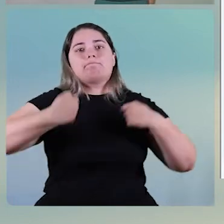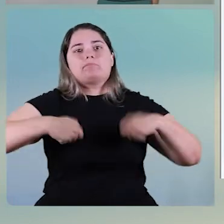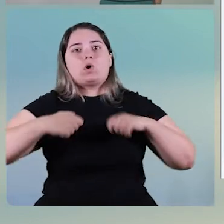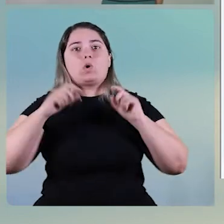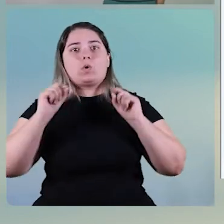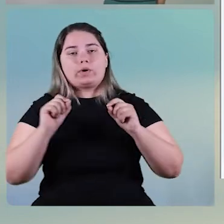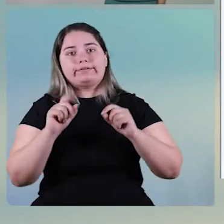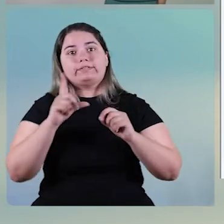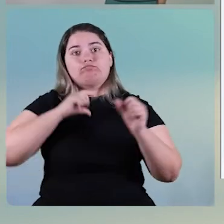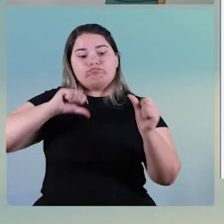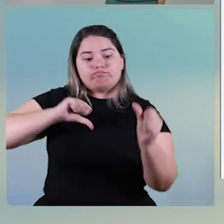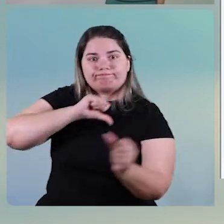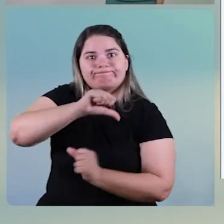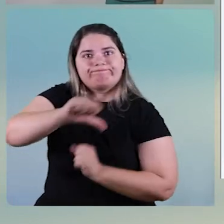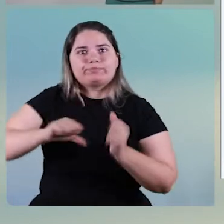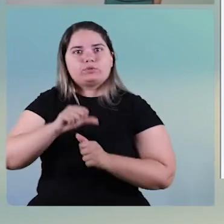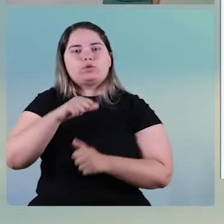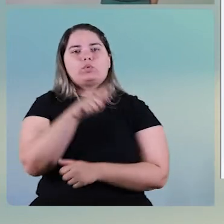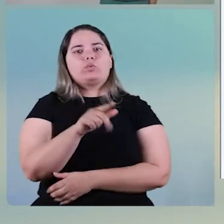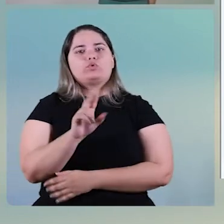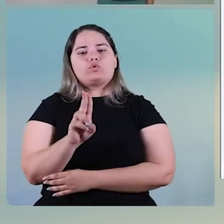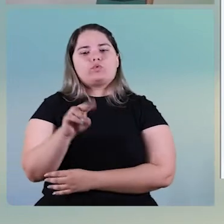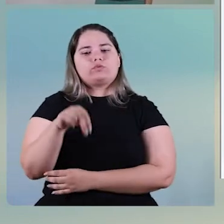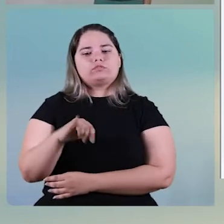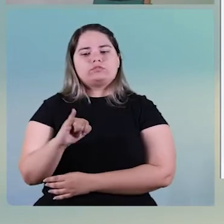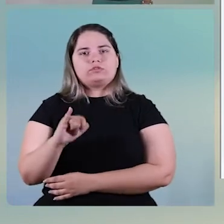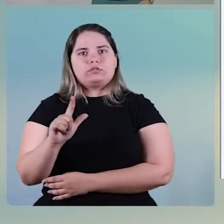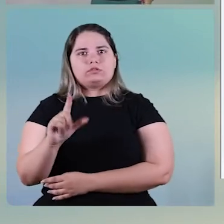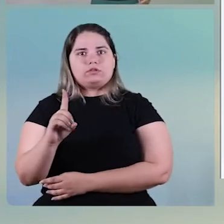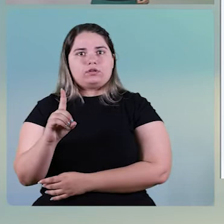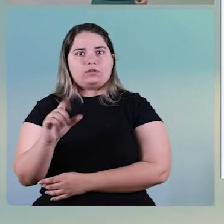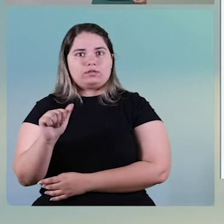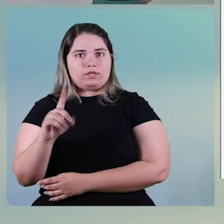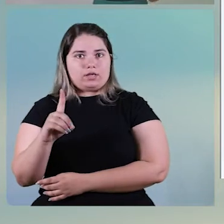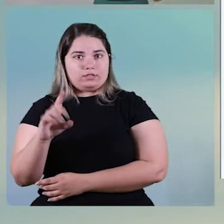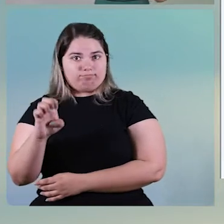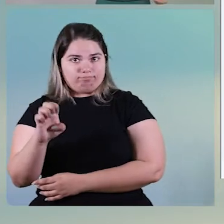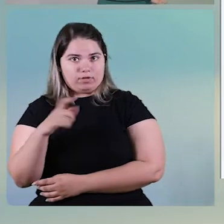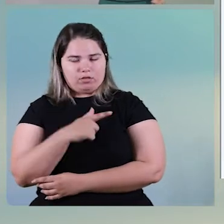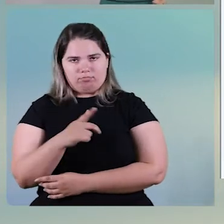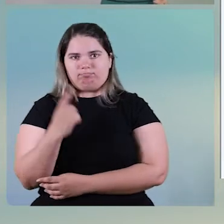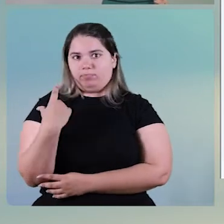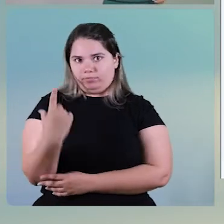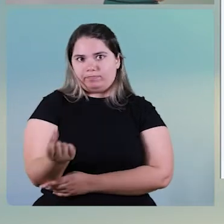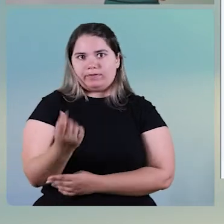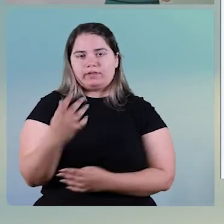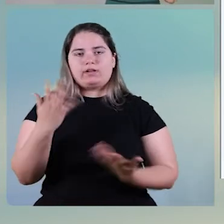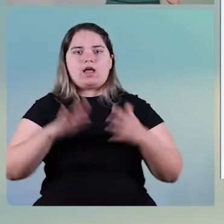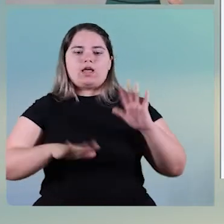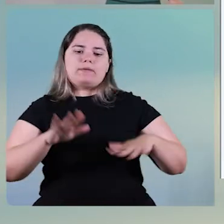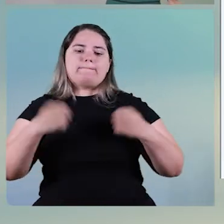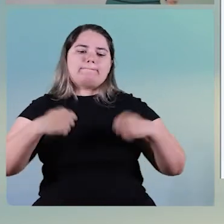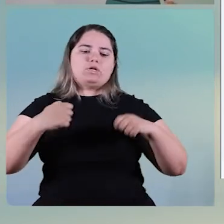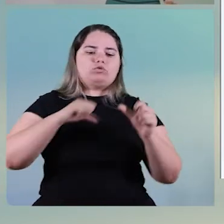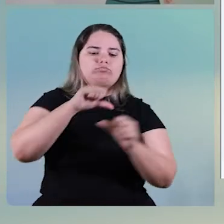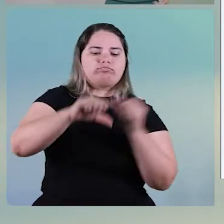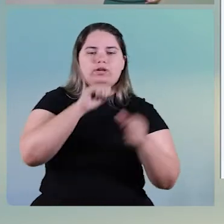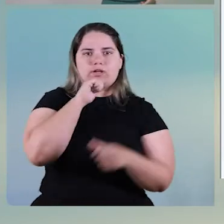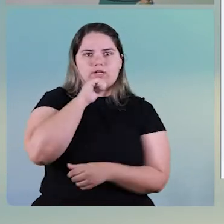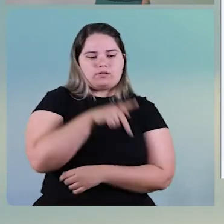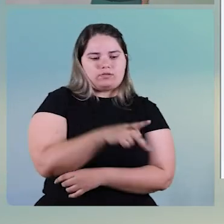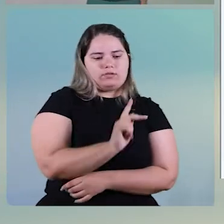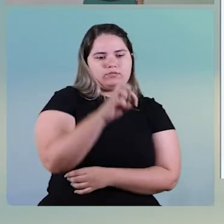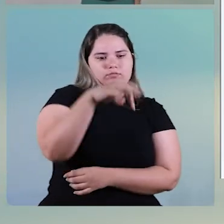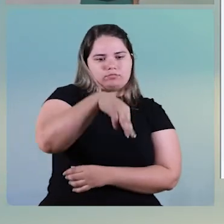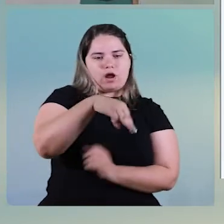de transformações de unidades de velocidade. Então, às vezes, você vai precisar transformar a unidade quilômetro por hora em